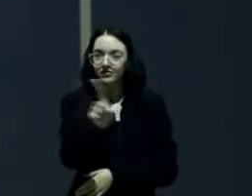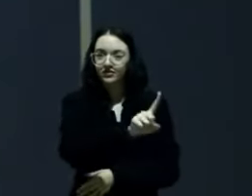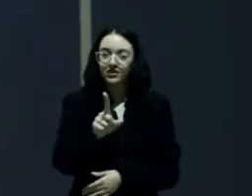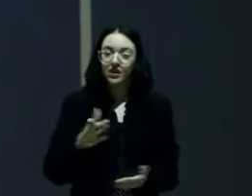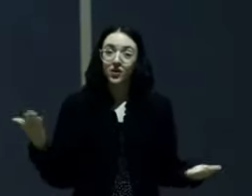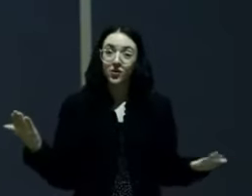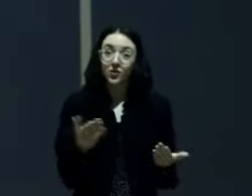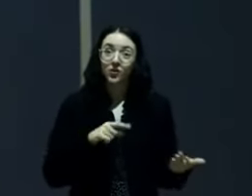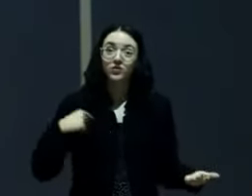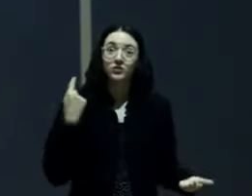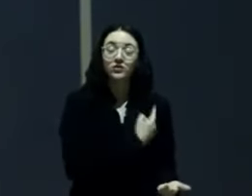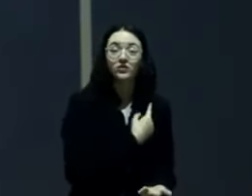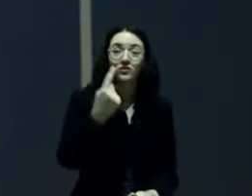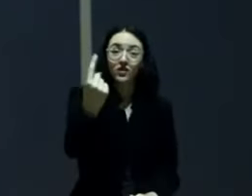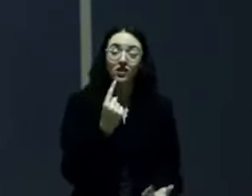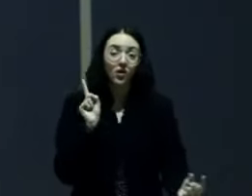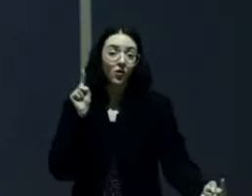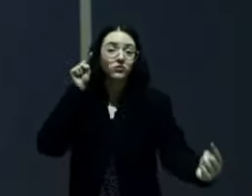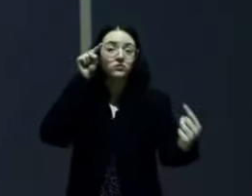Nós viemos aqui por um propósito.